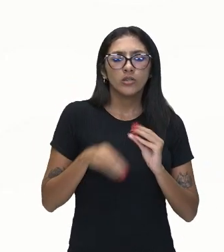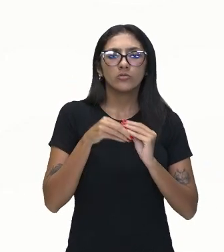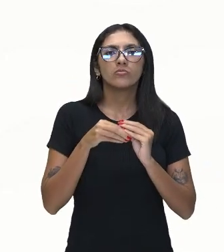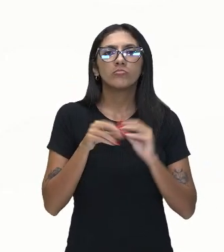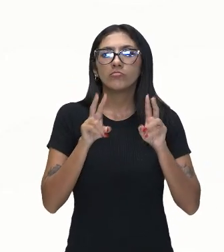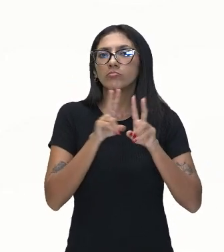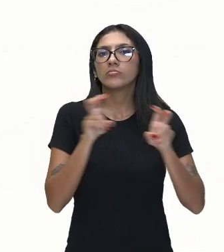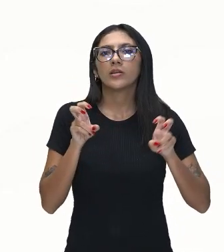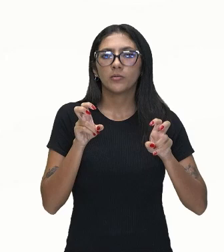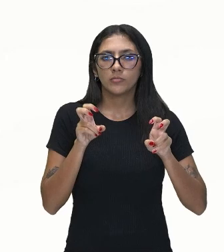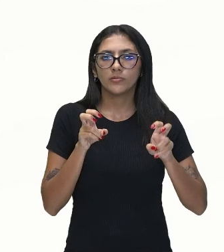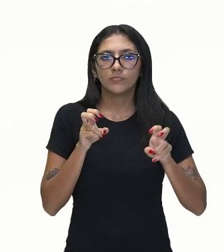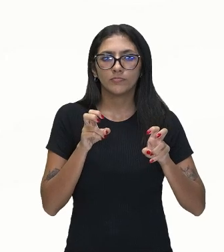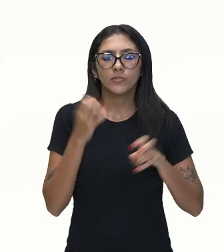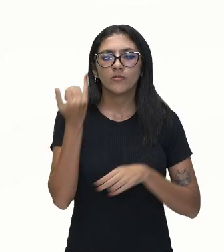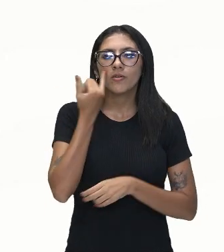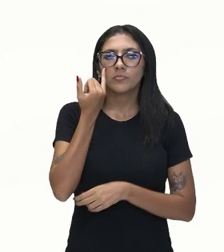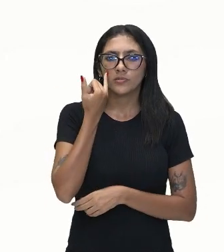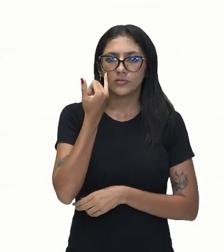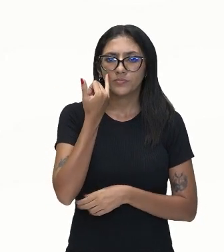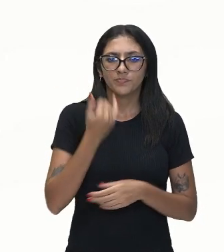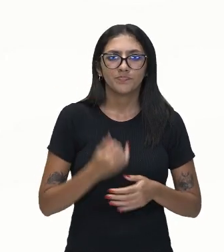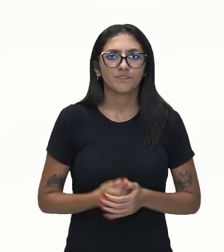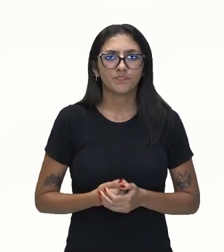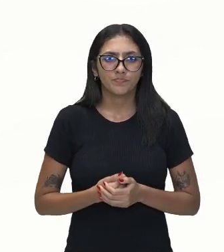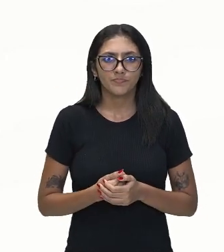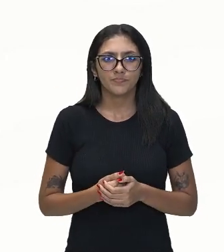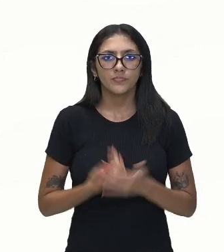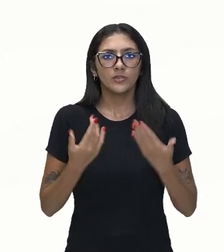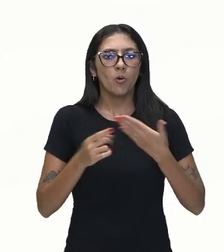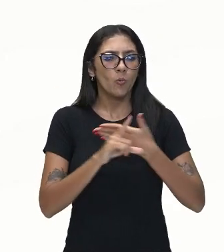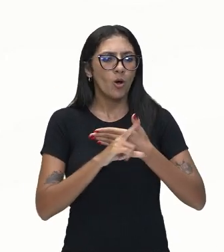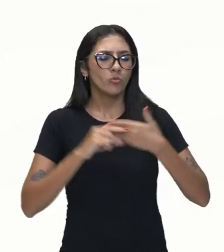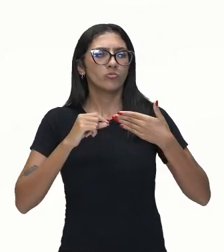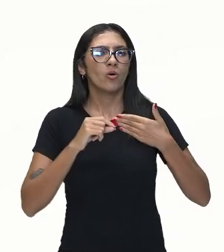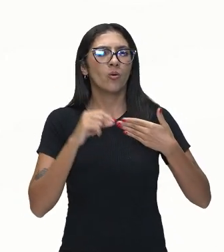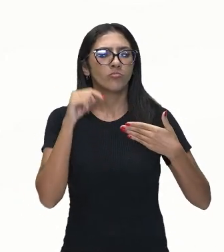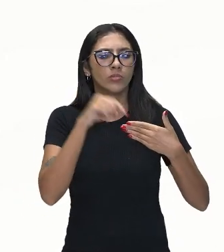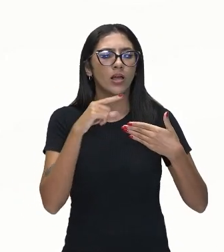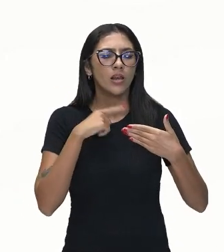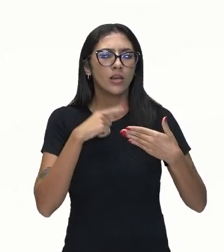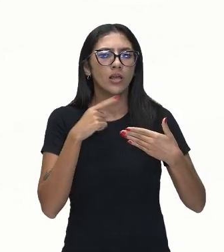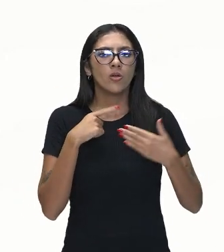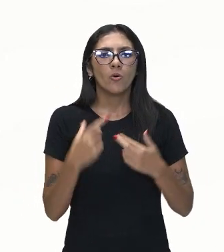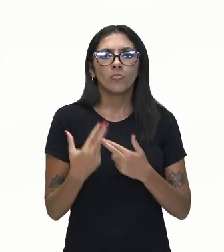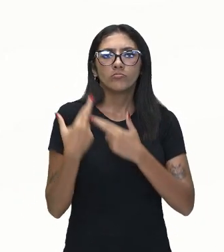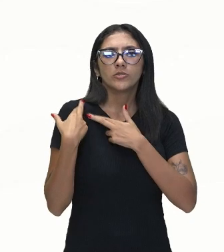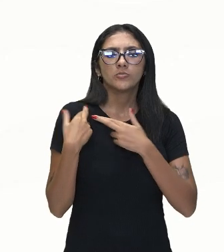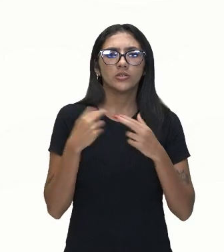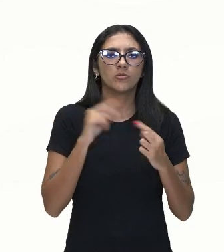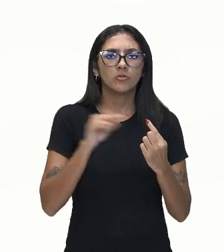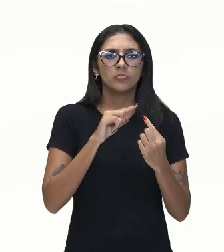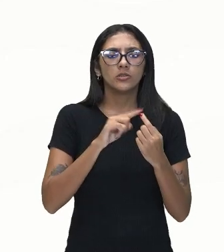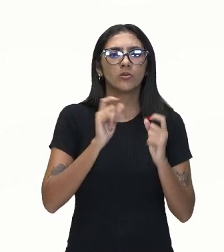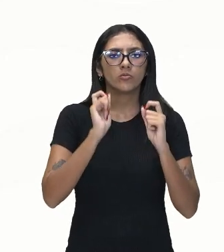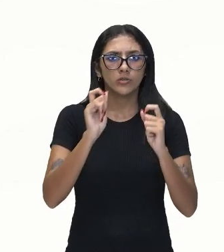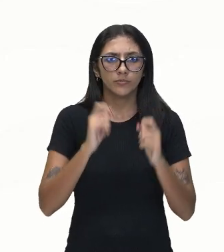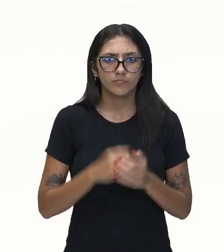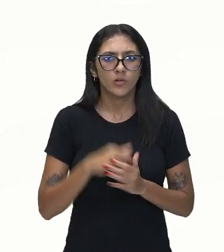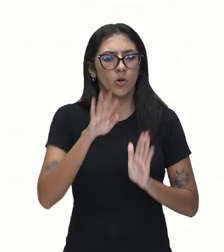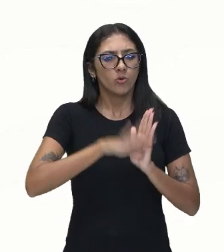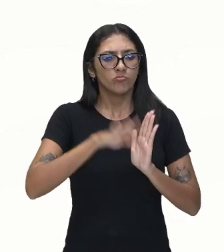texto. Então, o autor de uma notícia tem como principal objetivo o quê? Escrever o texto bem